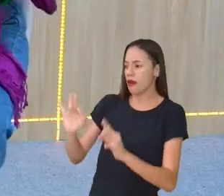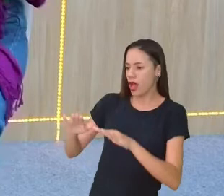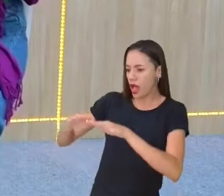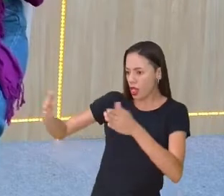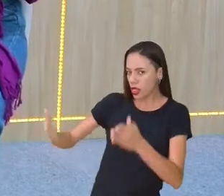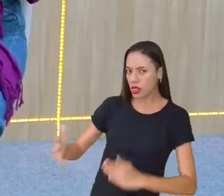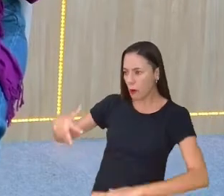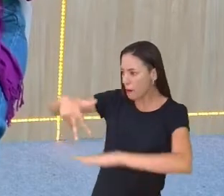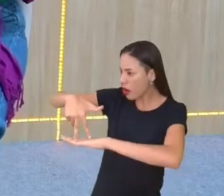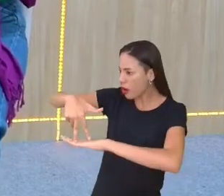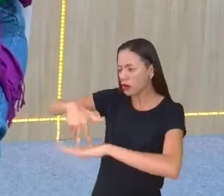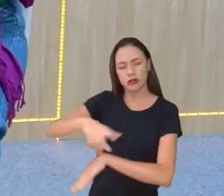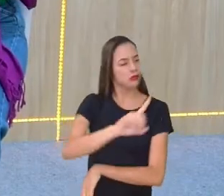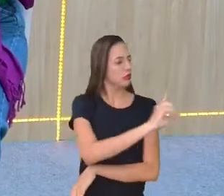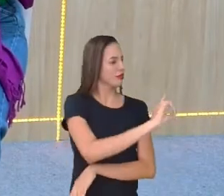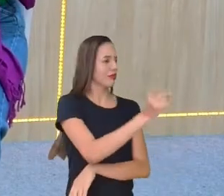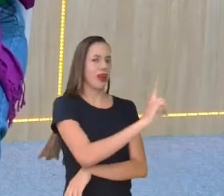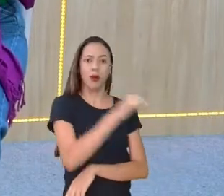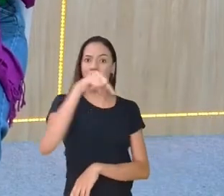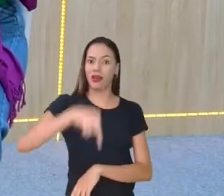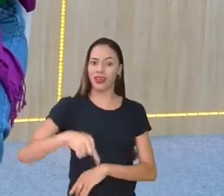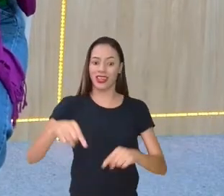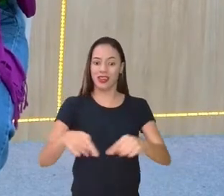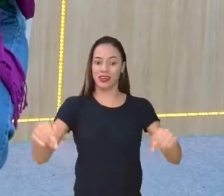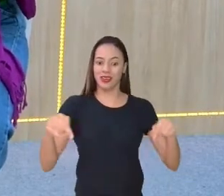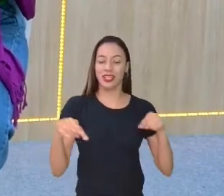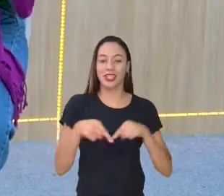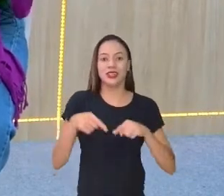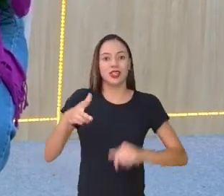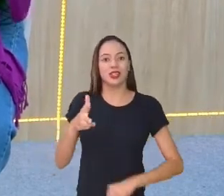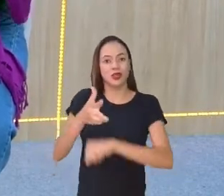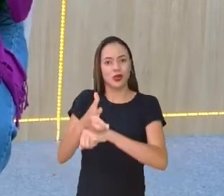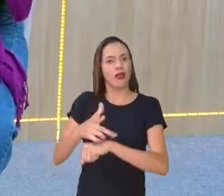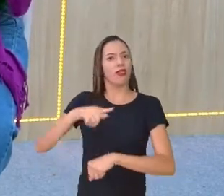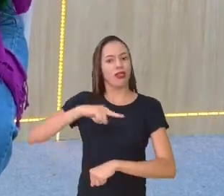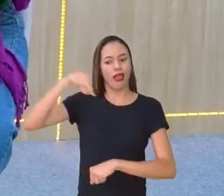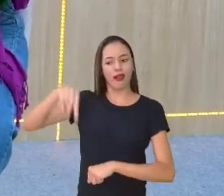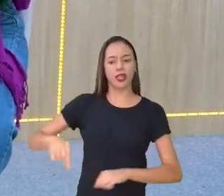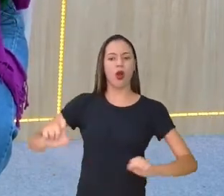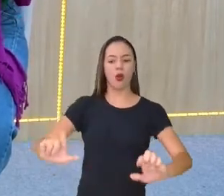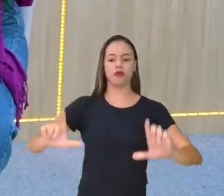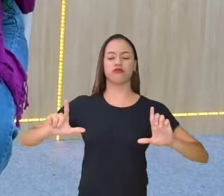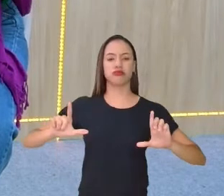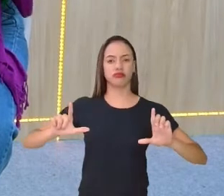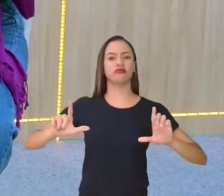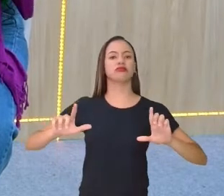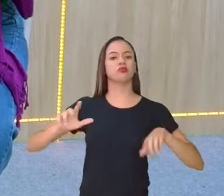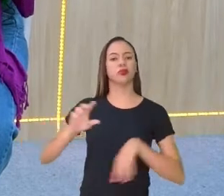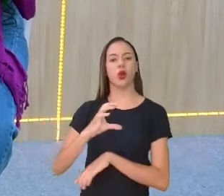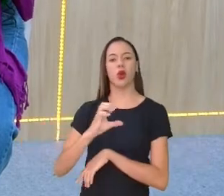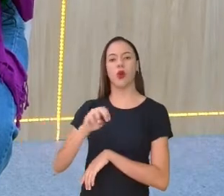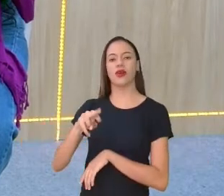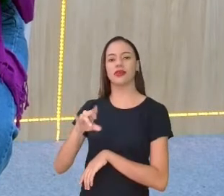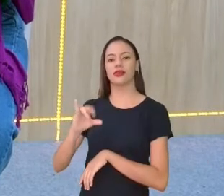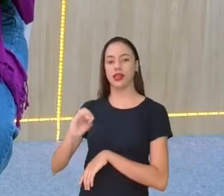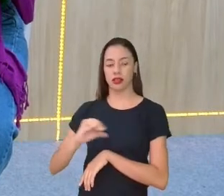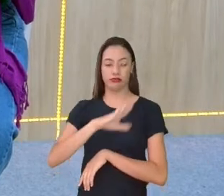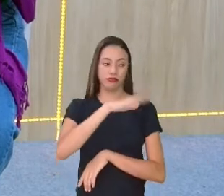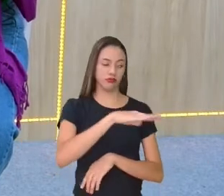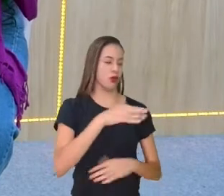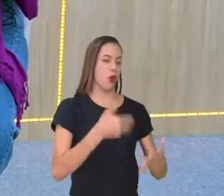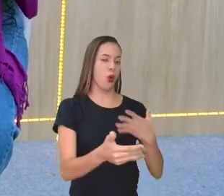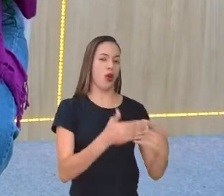no estúdio e temos o nosso cenário. Veja só, toda apresentação ela tem uma